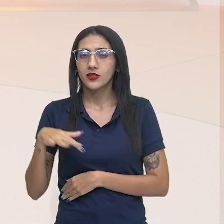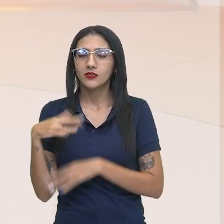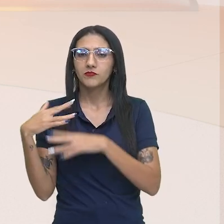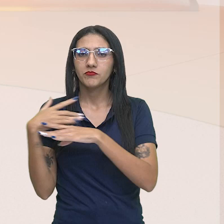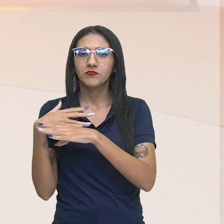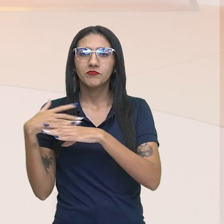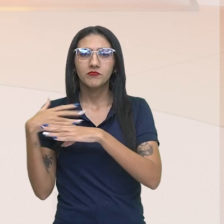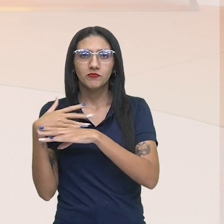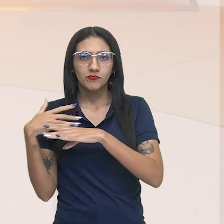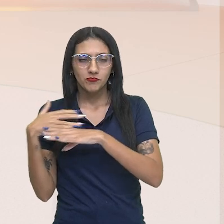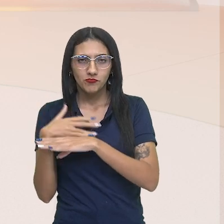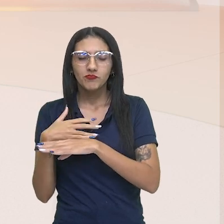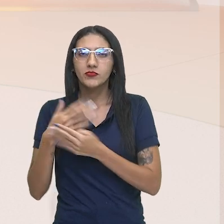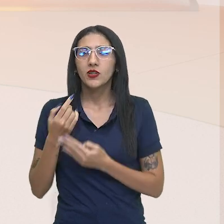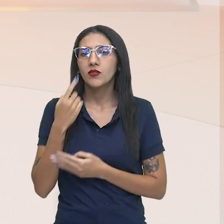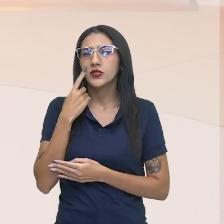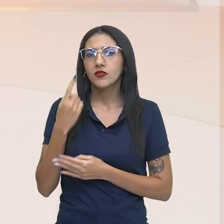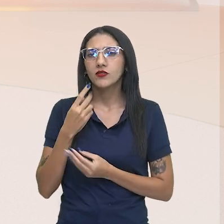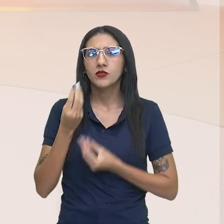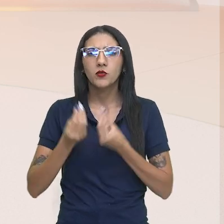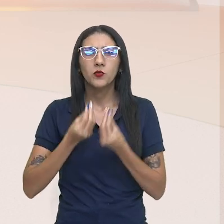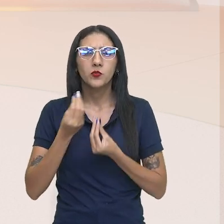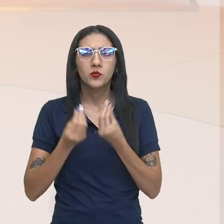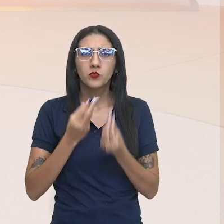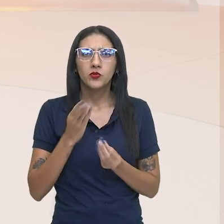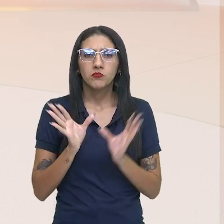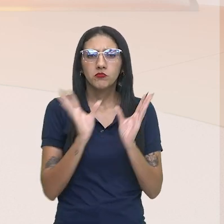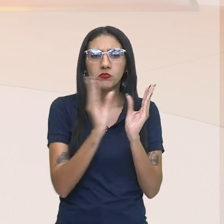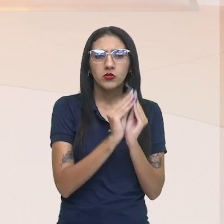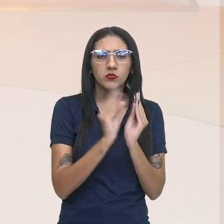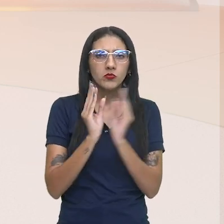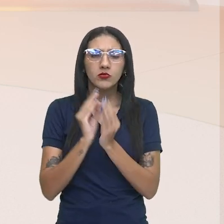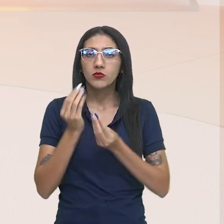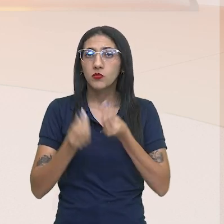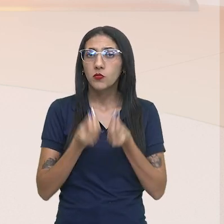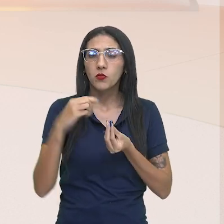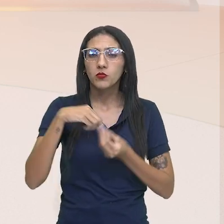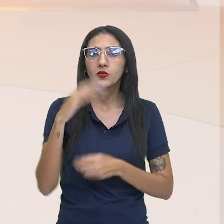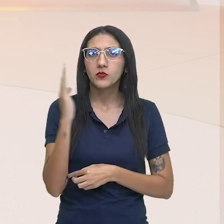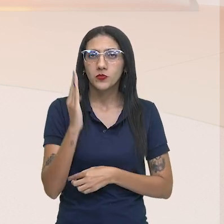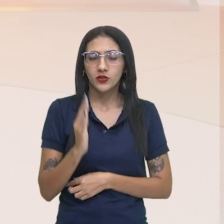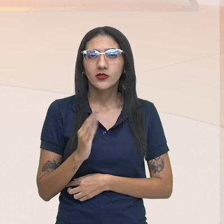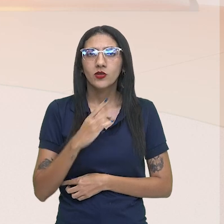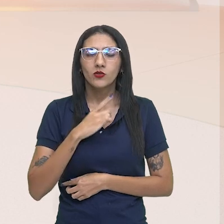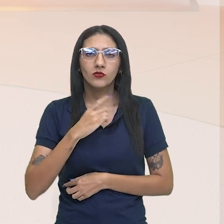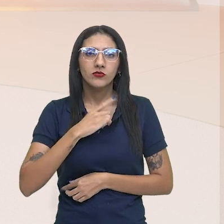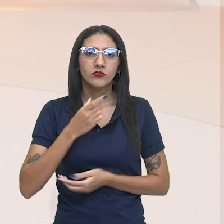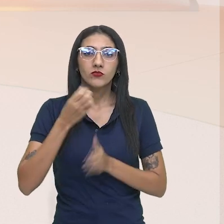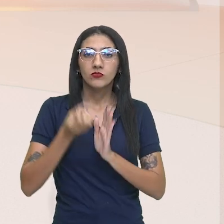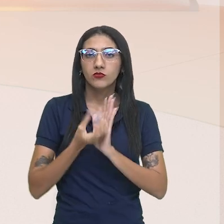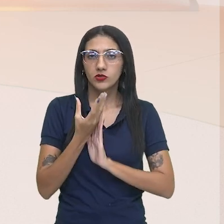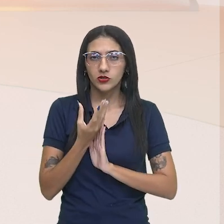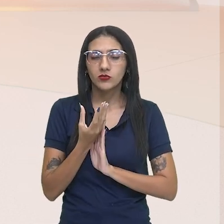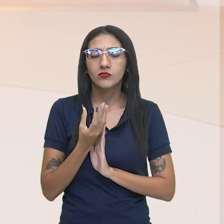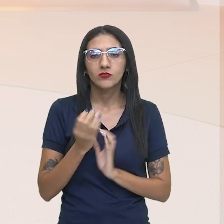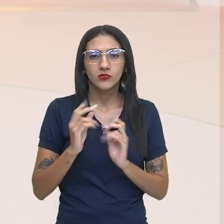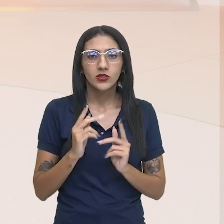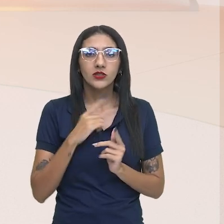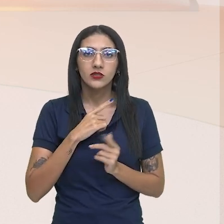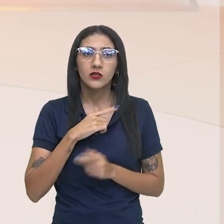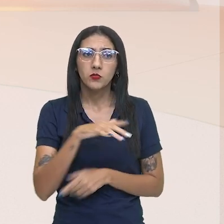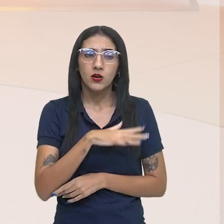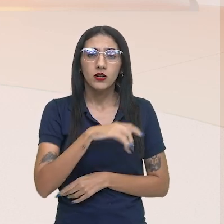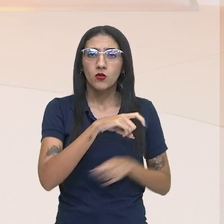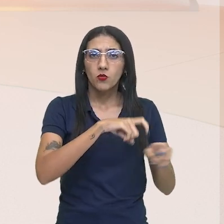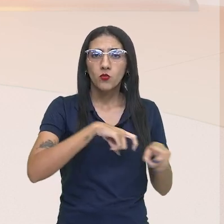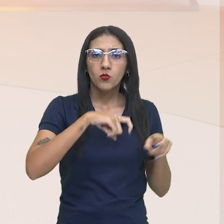nas questões urbanas. A gente vai fazer um breve apanhado de como o Brasil foi se consolidando com relação a isso. O Brasil tem um rural